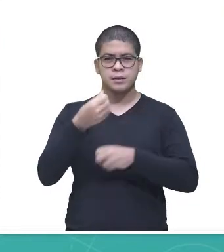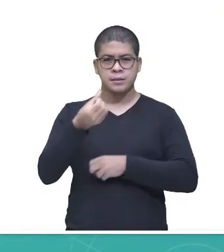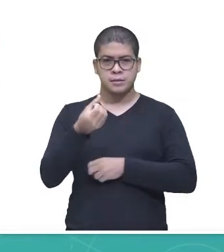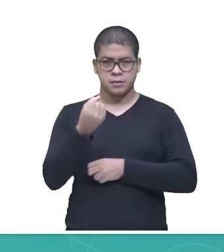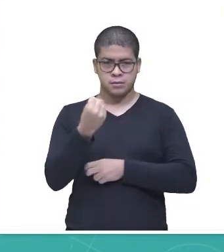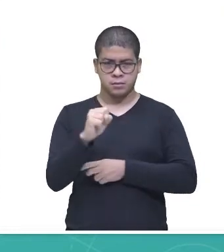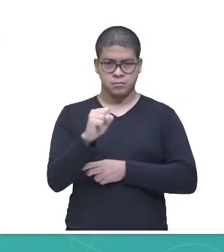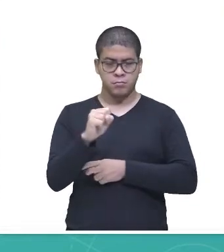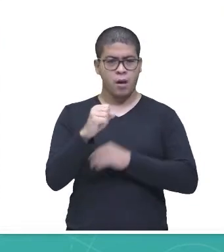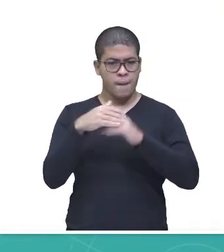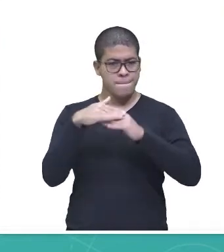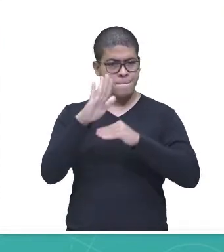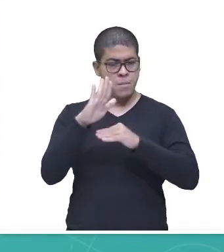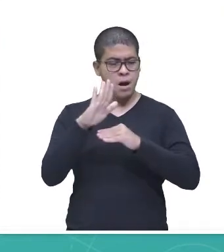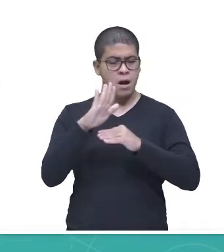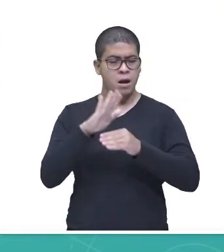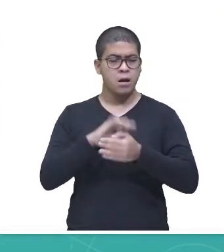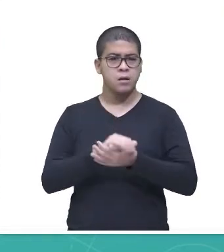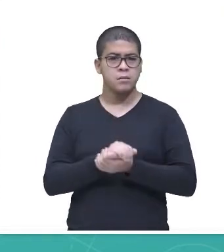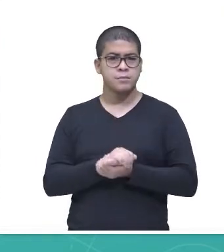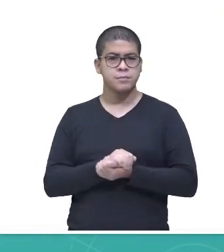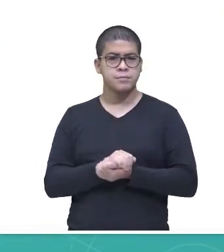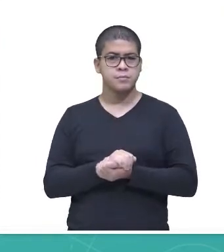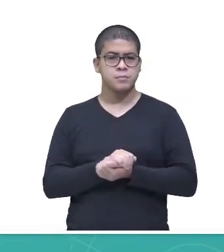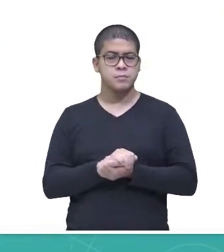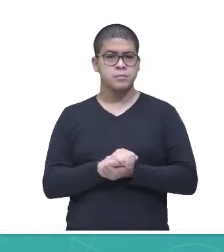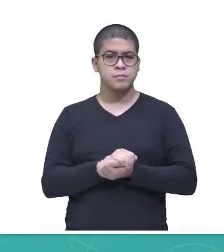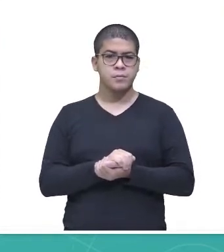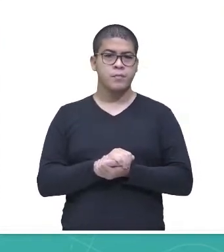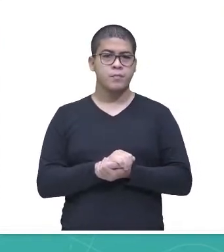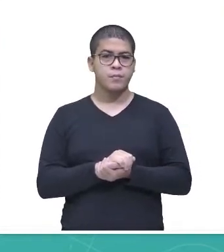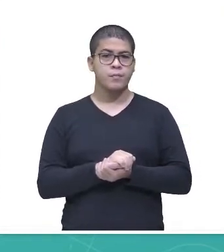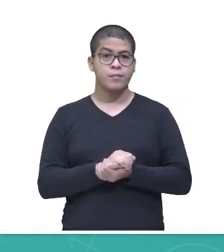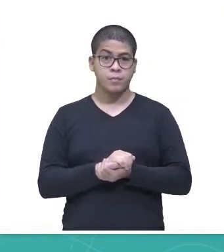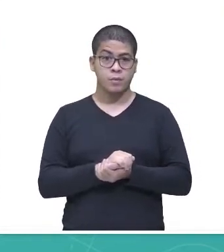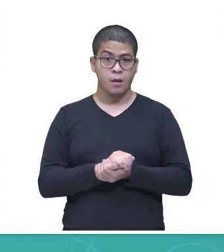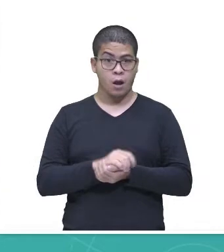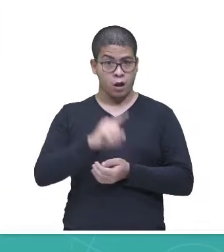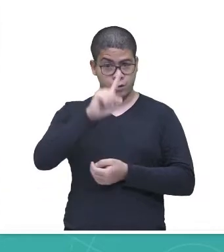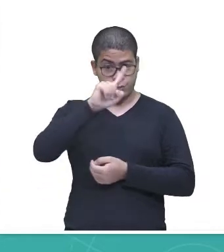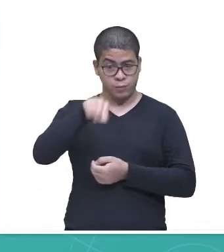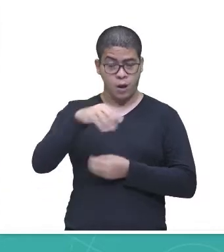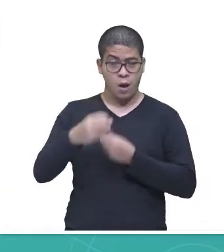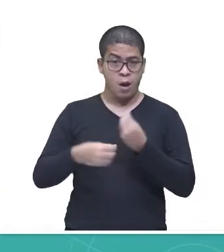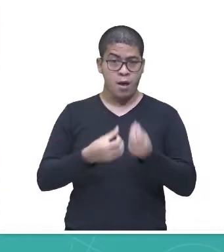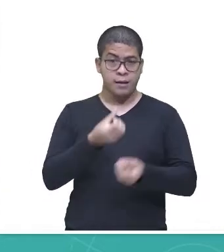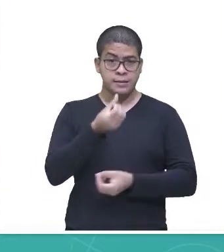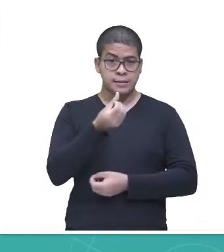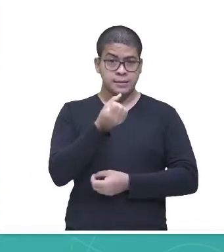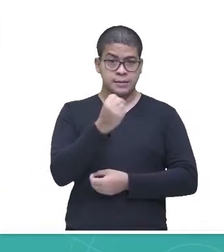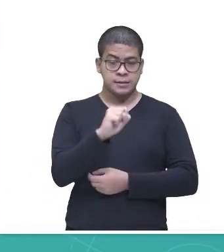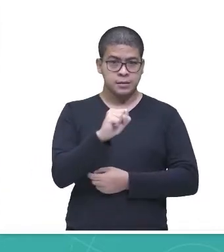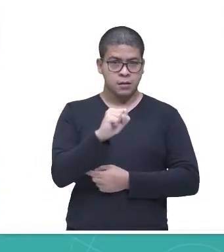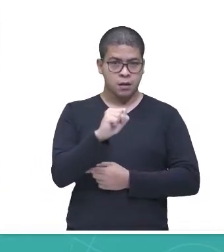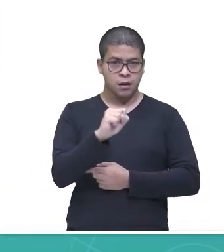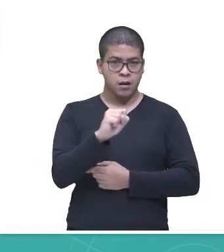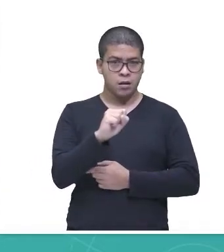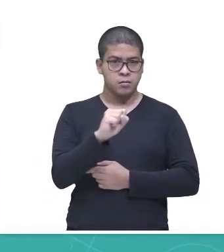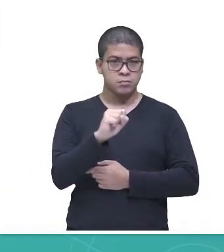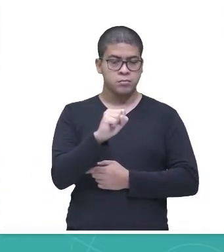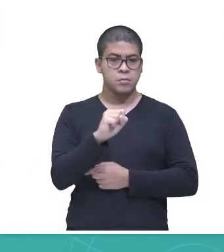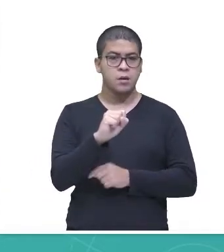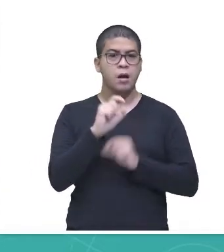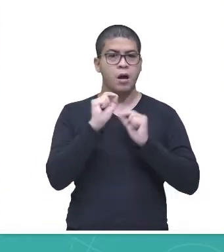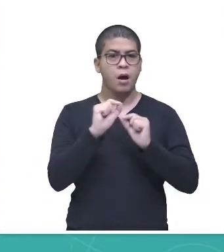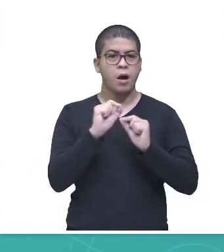60 minutos, isto é, 68 minutos. Subtraímos 60 minutos deste total. 68